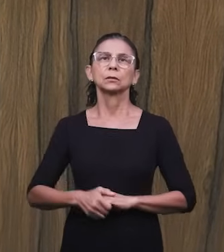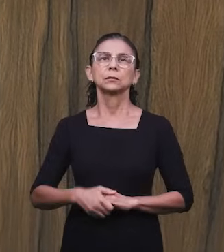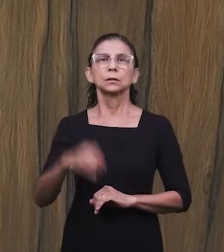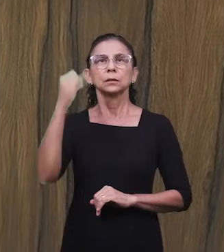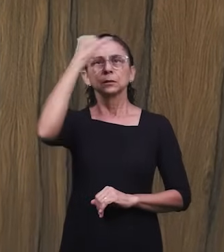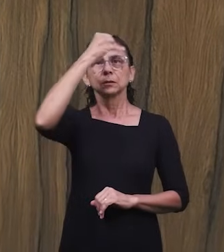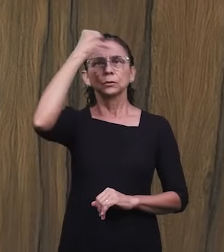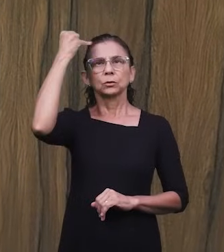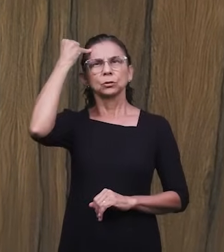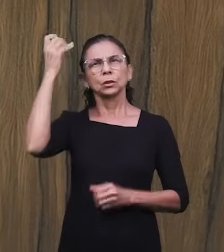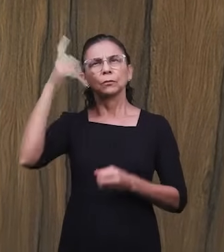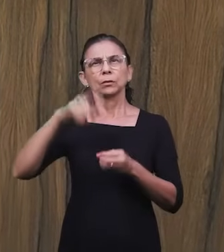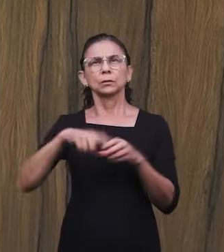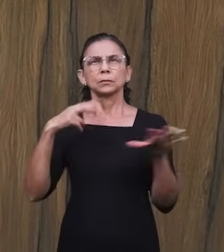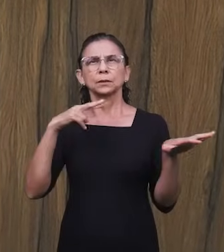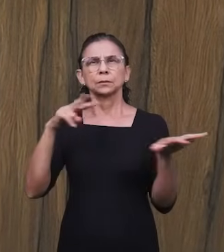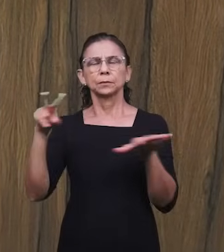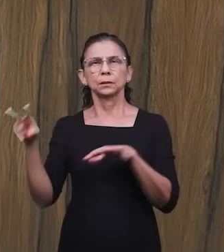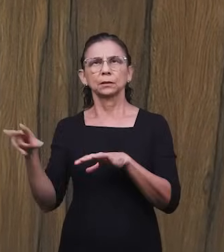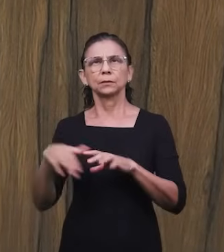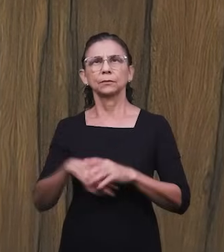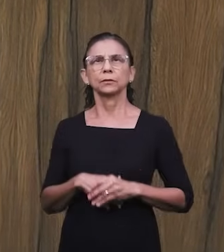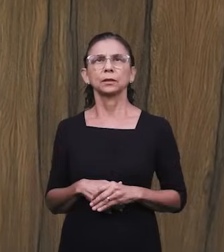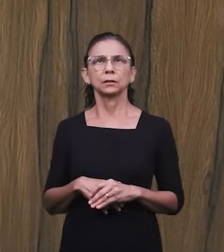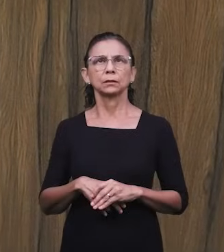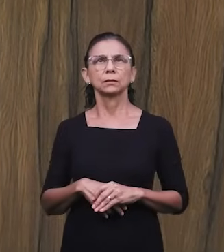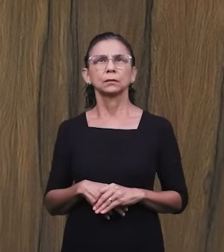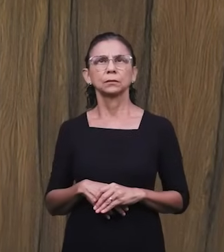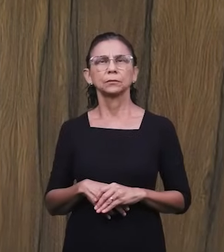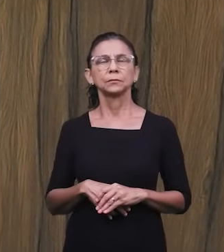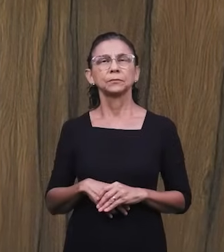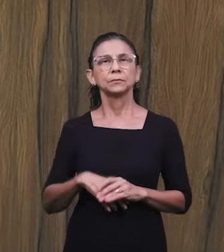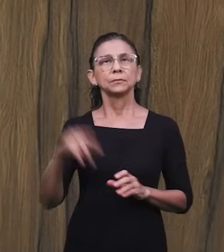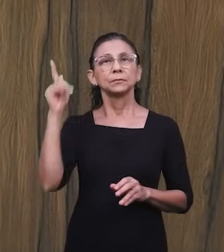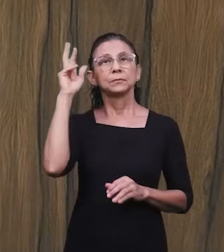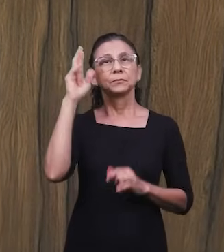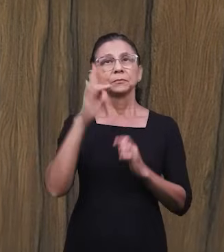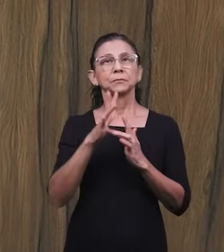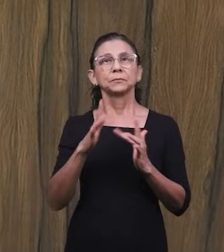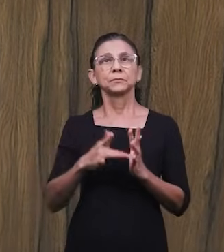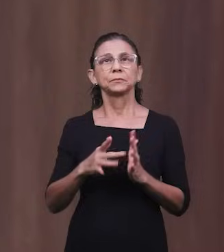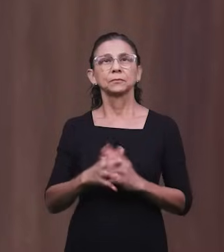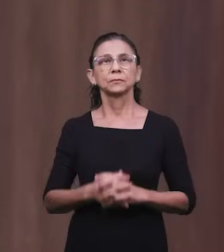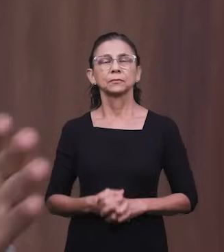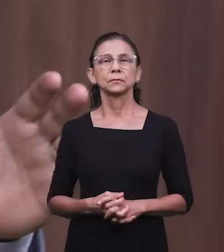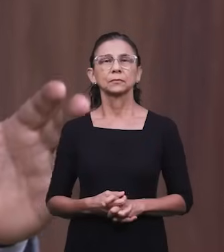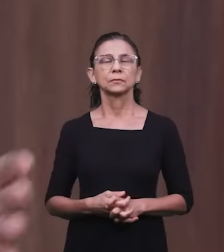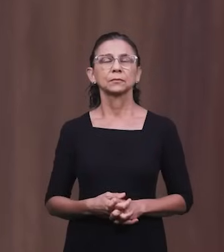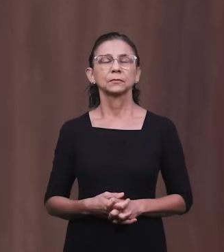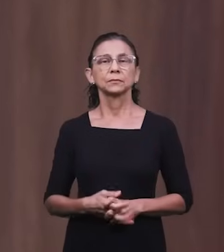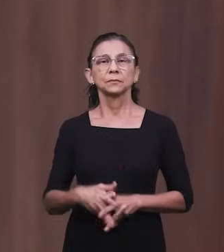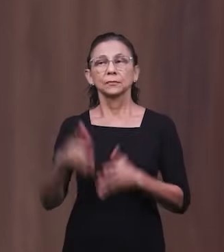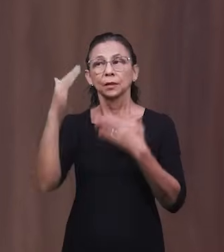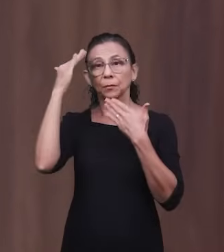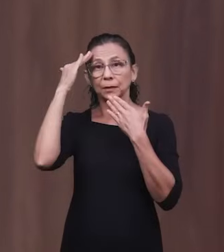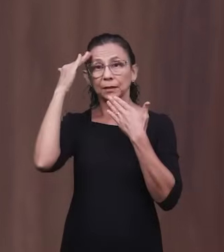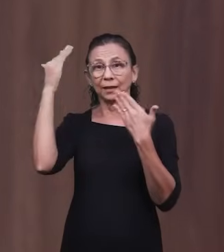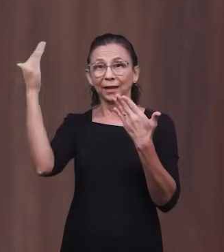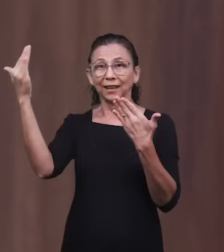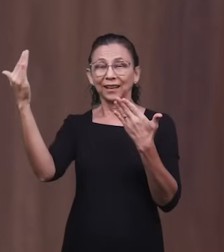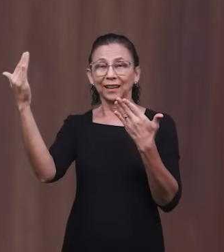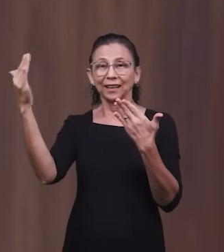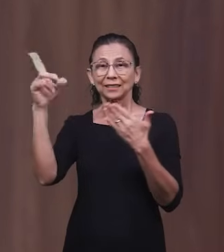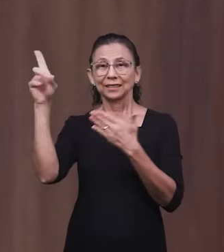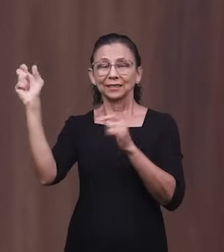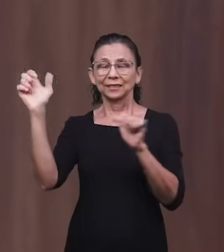você. Voltamos semana que vem trazendo mais notícias da região do Centro-Oeste. A paz do Senhor Jesus a todos. Obrigado, Rayane, pelas informações.